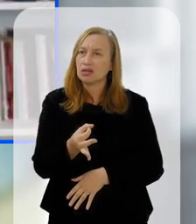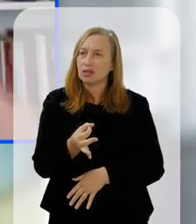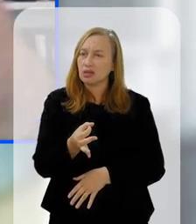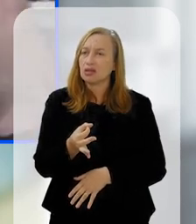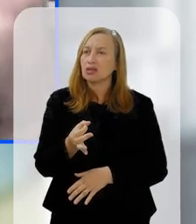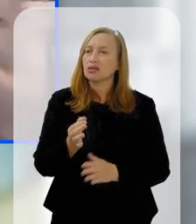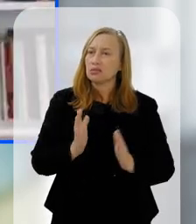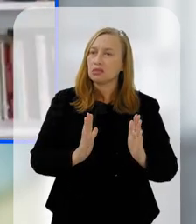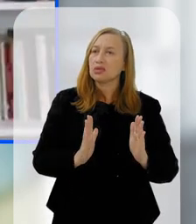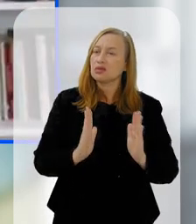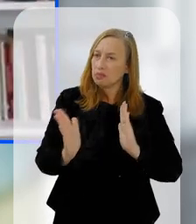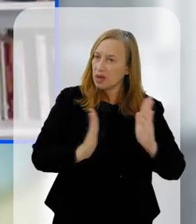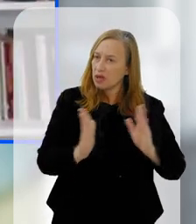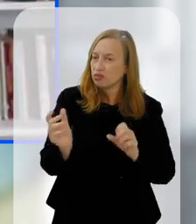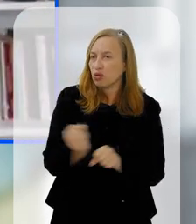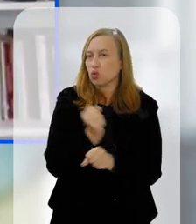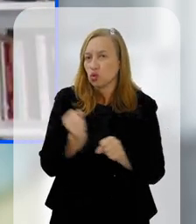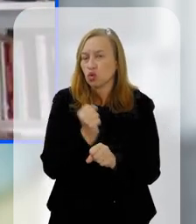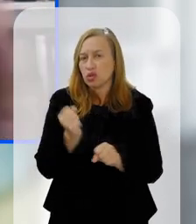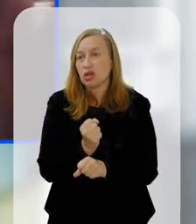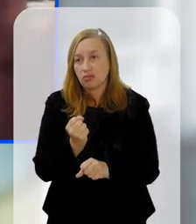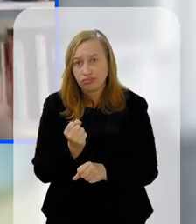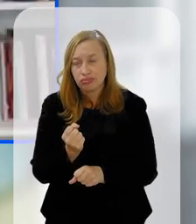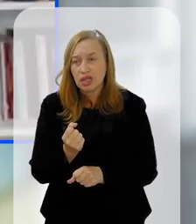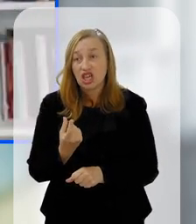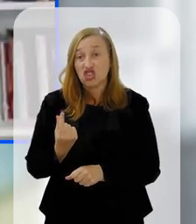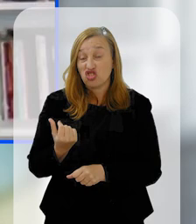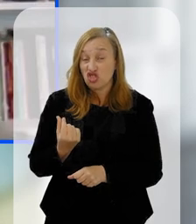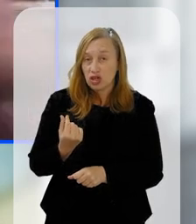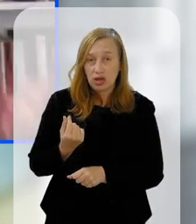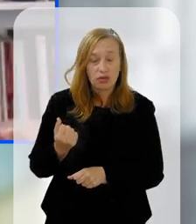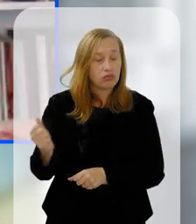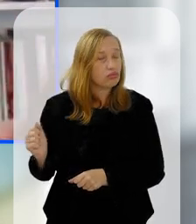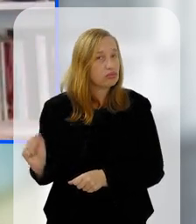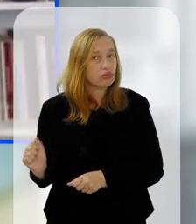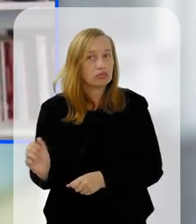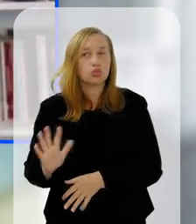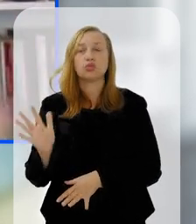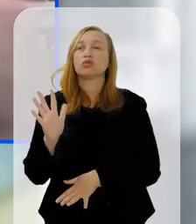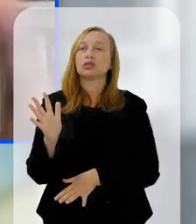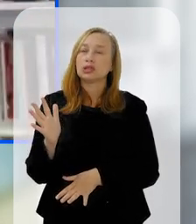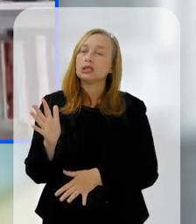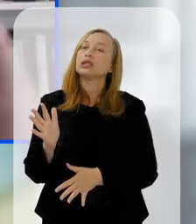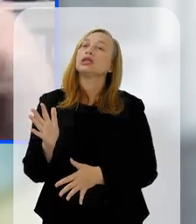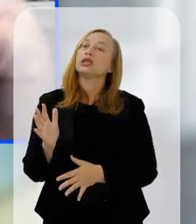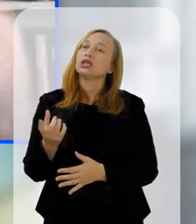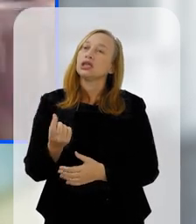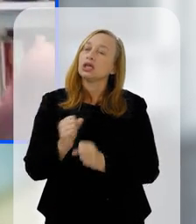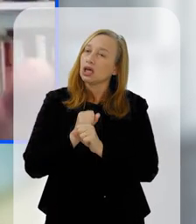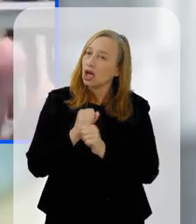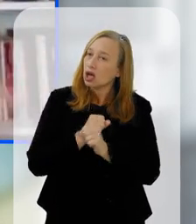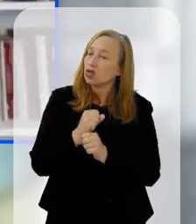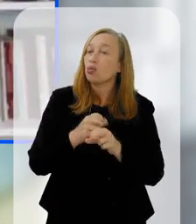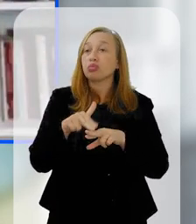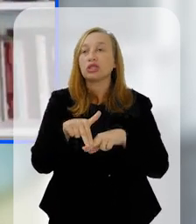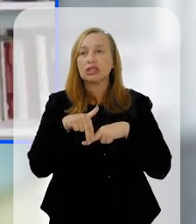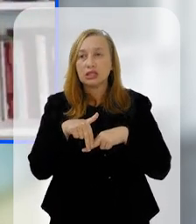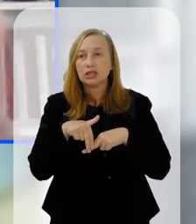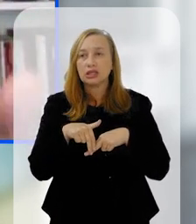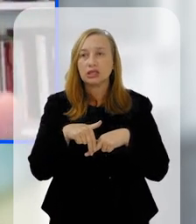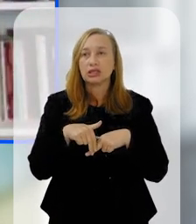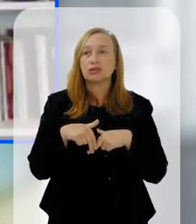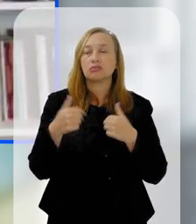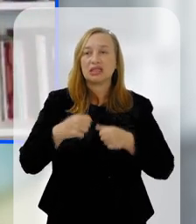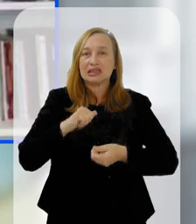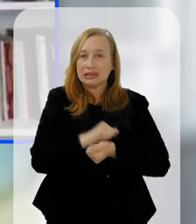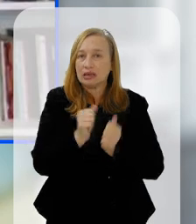deste tempo para essa etapa da reconstrução. Então é muito dinheiro e muito tempo e, obviamente, a gente tem que seguir em frente. Então,